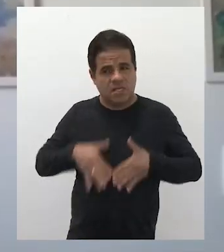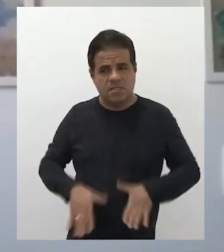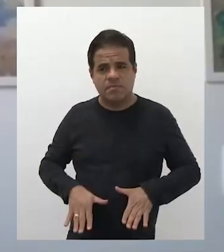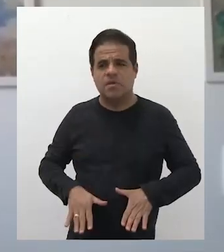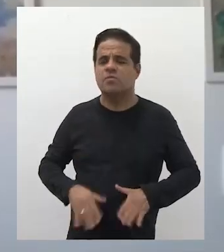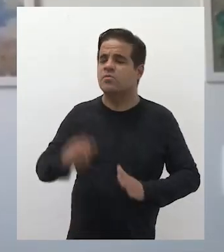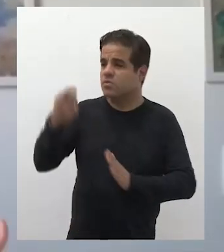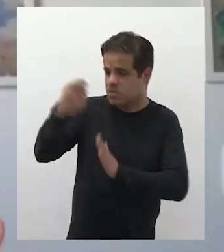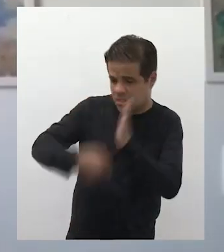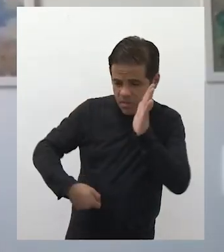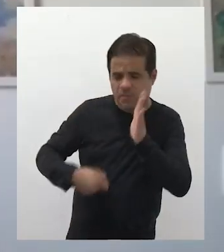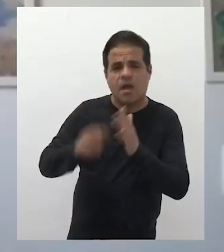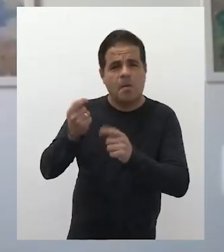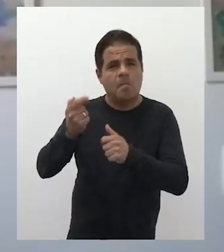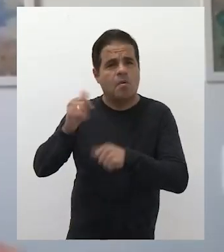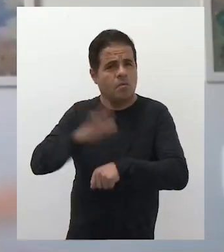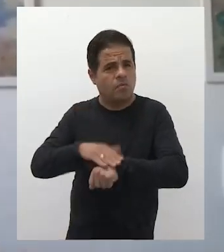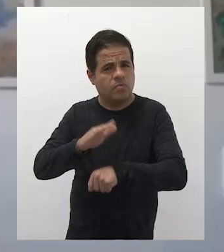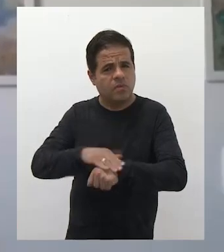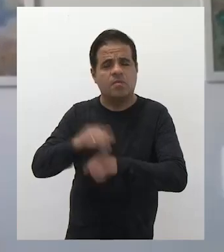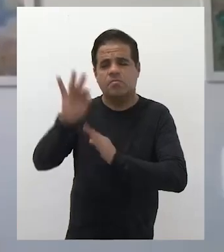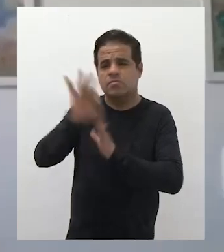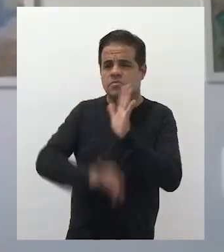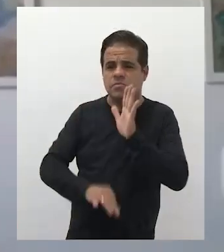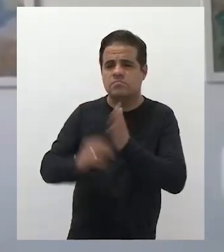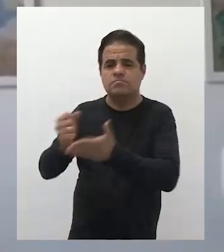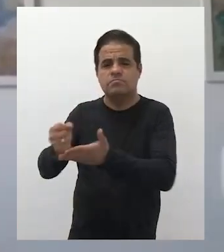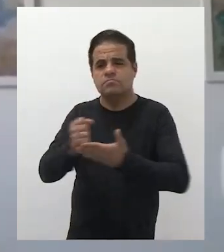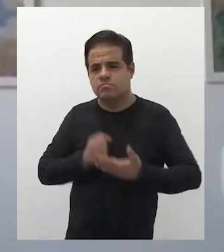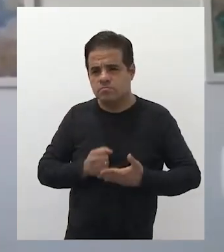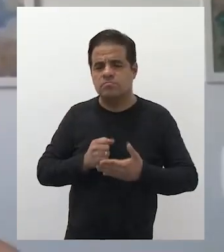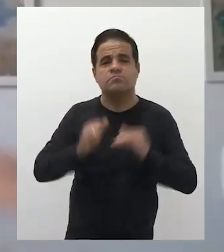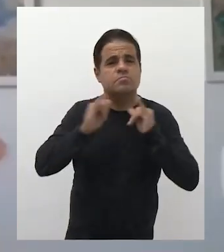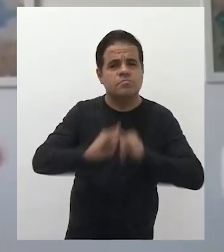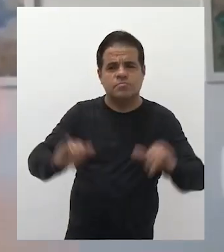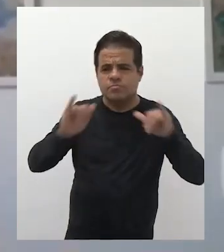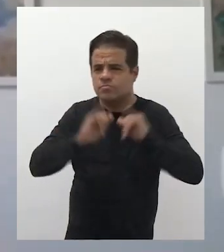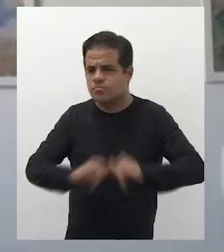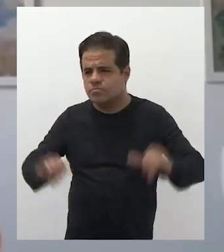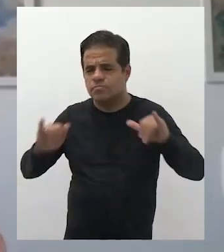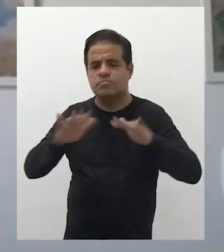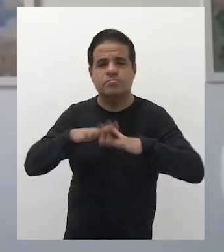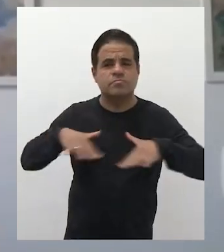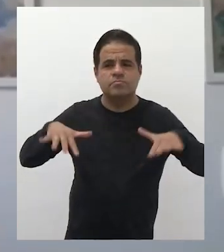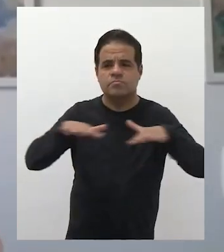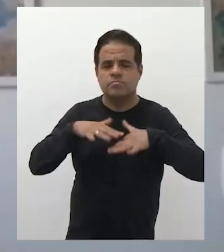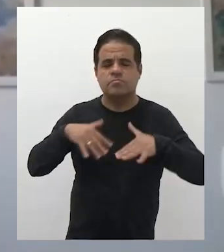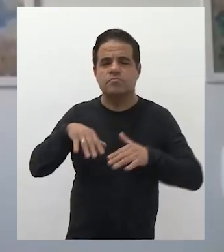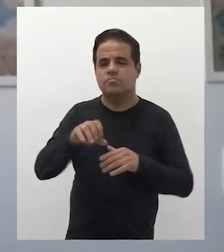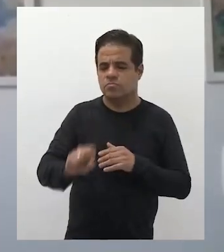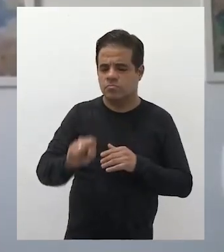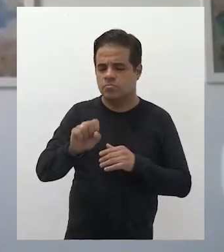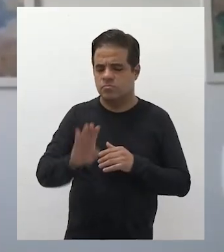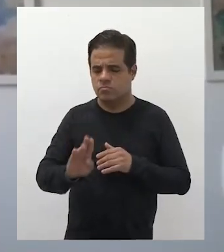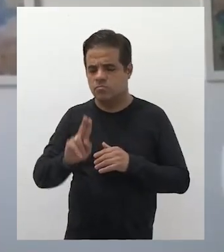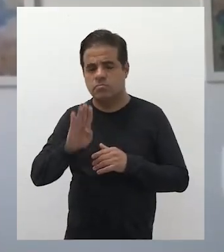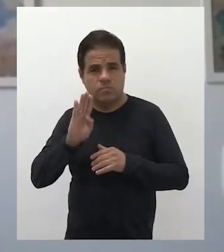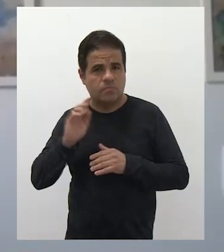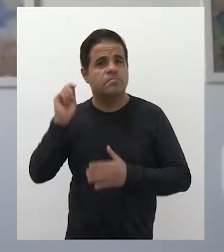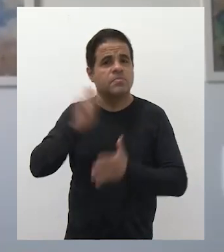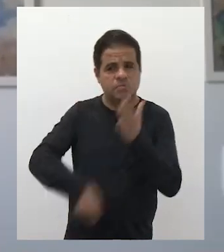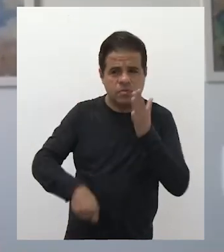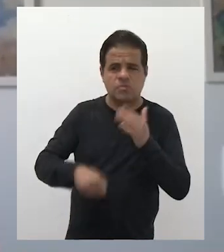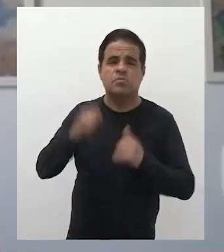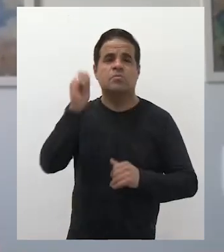Eu escrevi recentemente um texto, torço para que seja publicado logo, sobre o subregistro de nascimento no